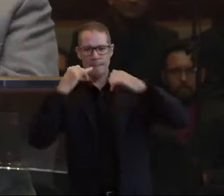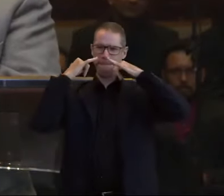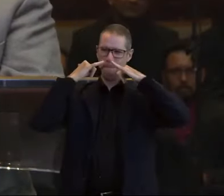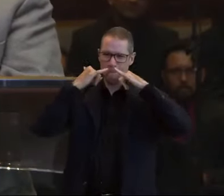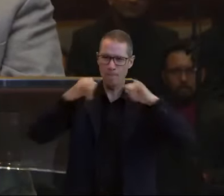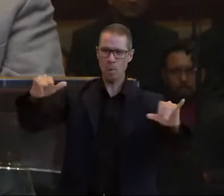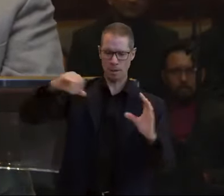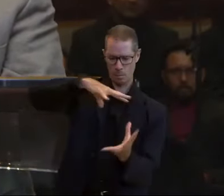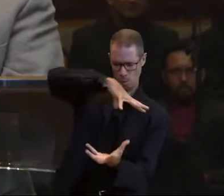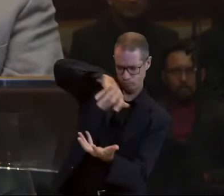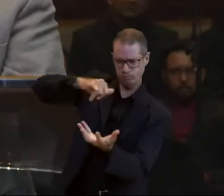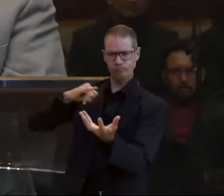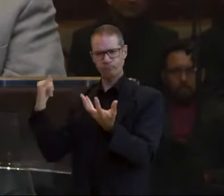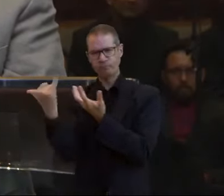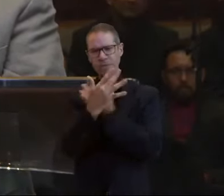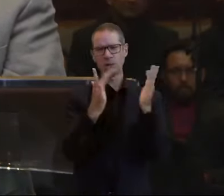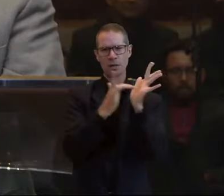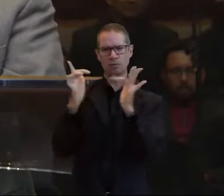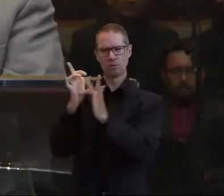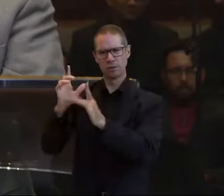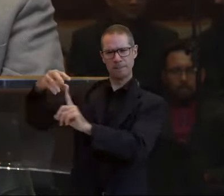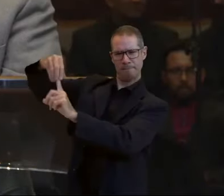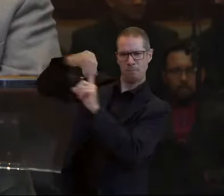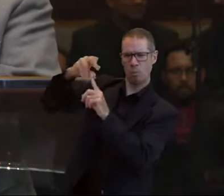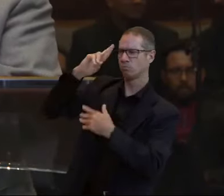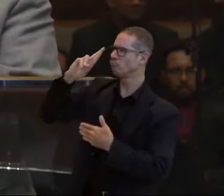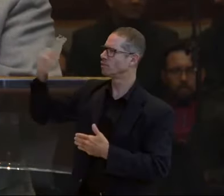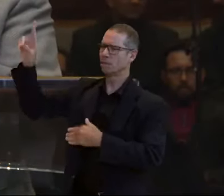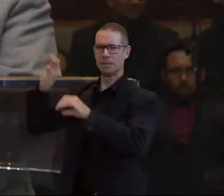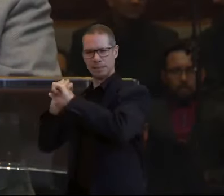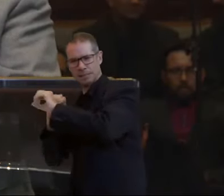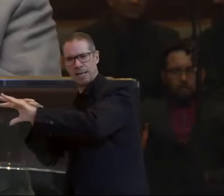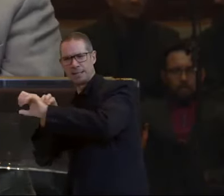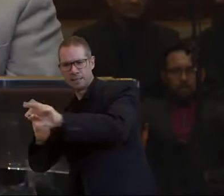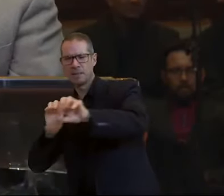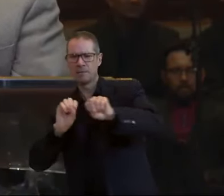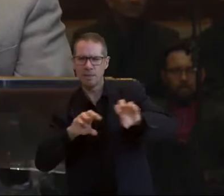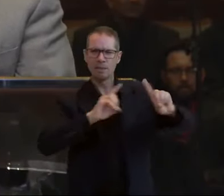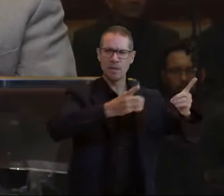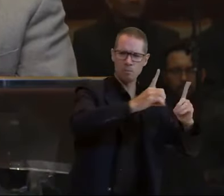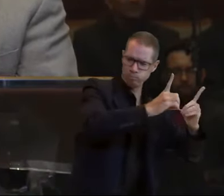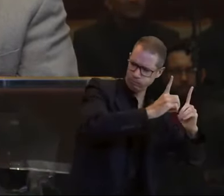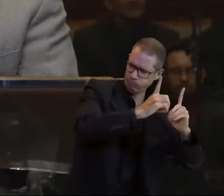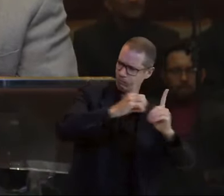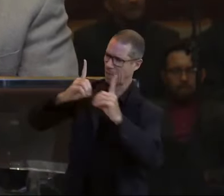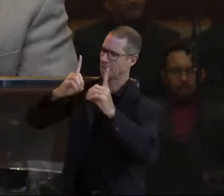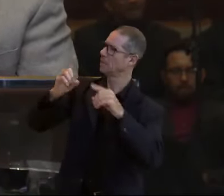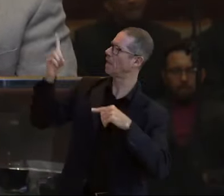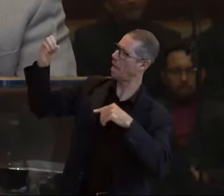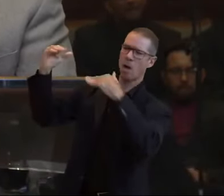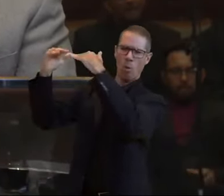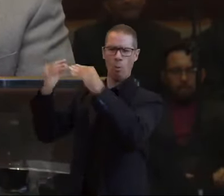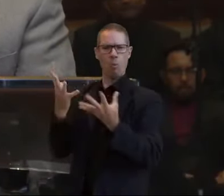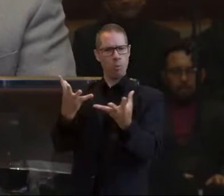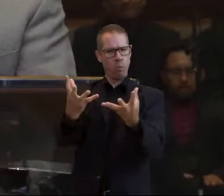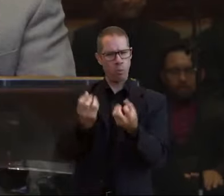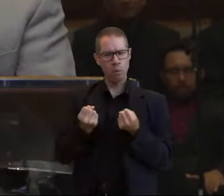proclamar Jesus como Senhor, é ensinar pessoas a andarem com Ele, a